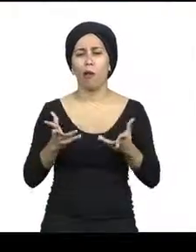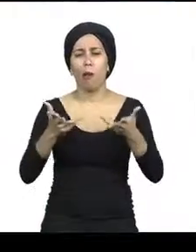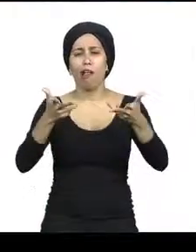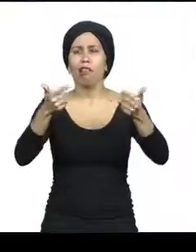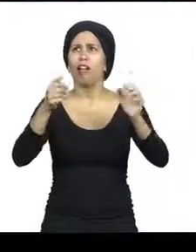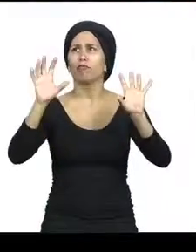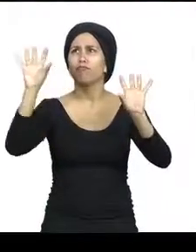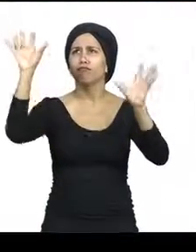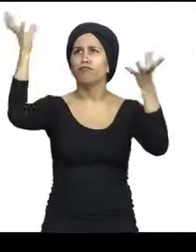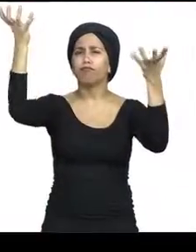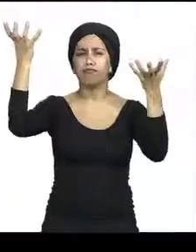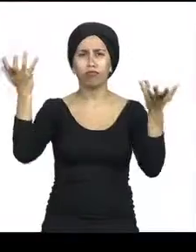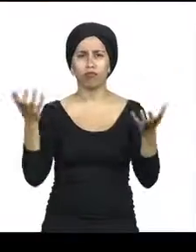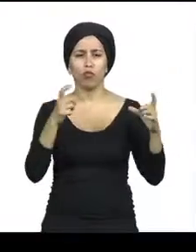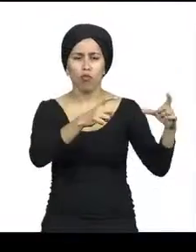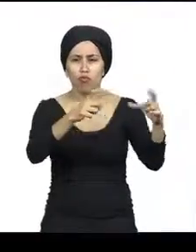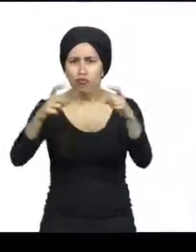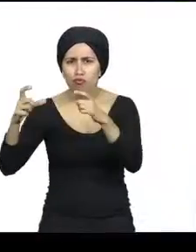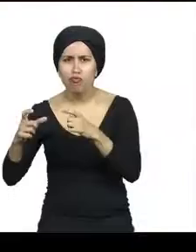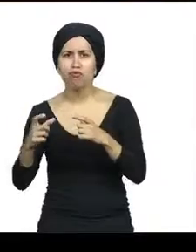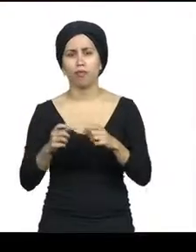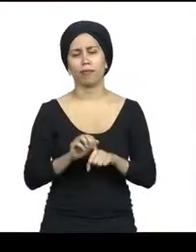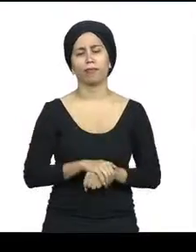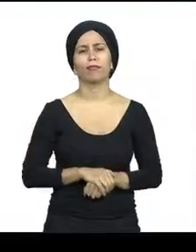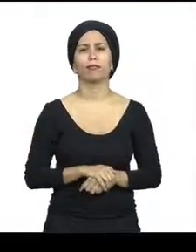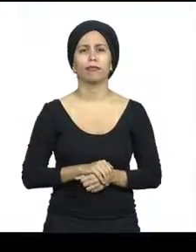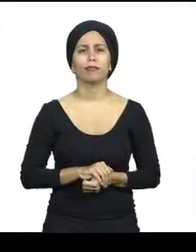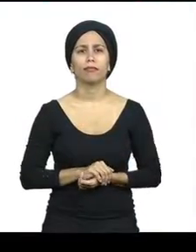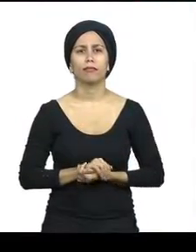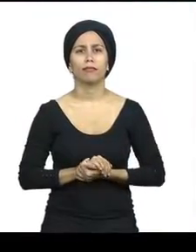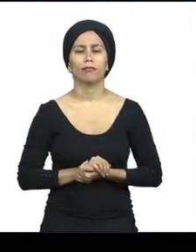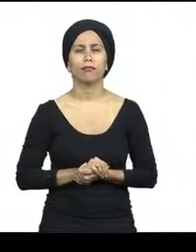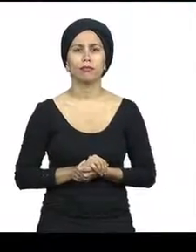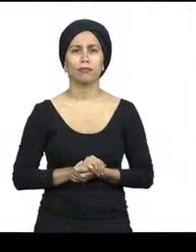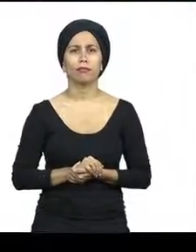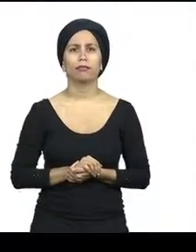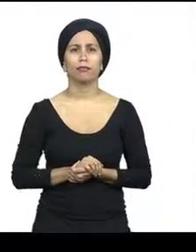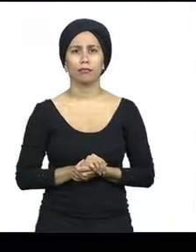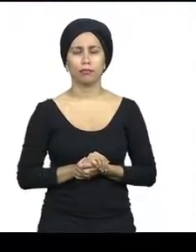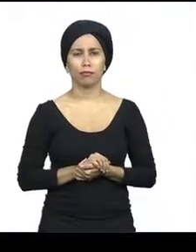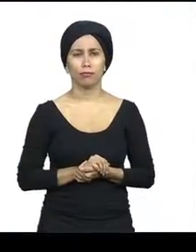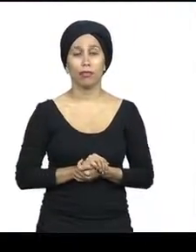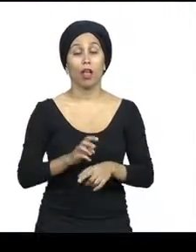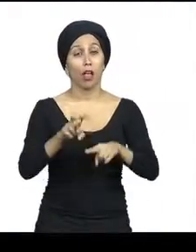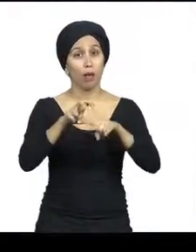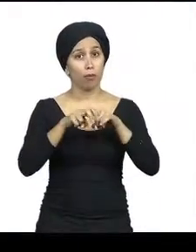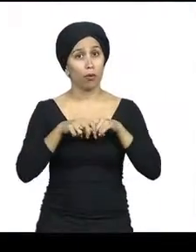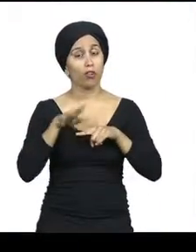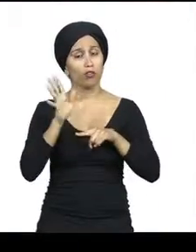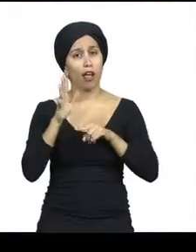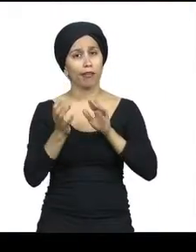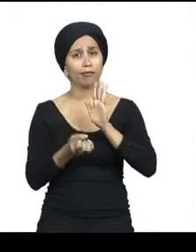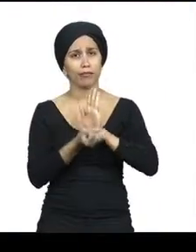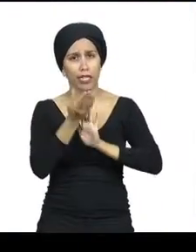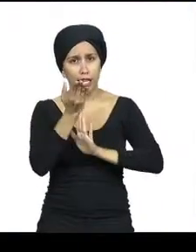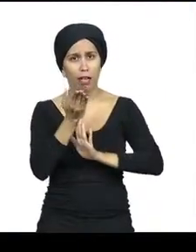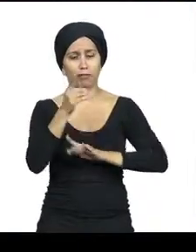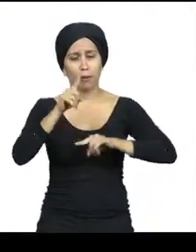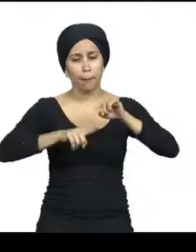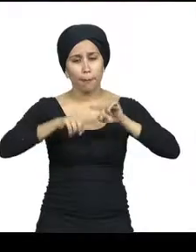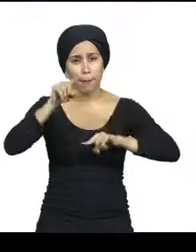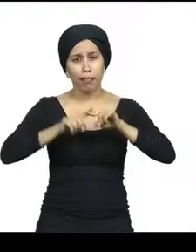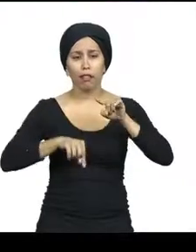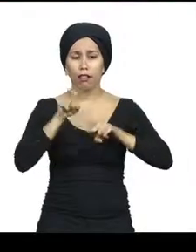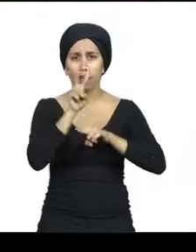necessidade de criar regras e medidas para garanti-la. Para isso, foram criados equipamentos de proteção e